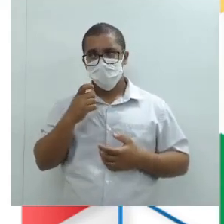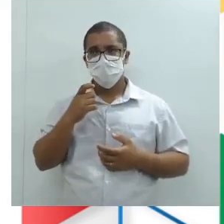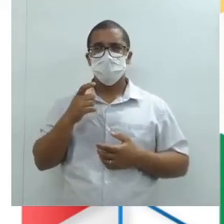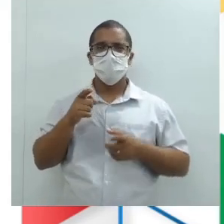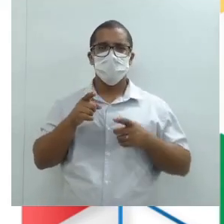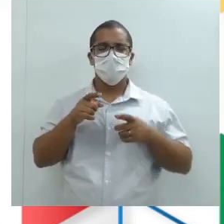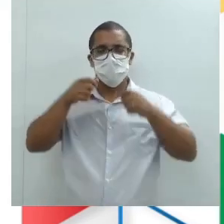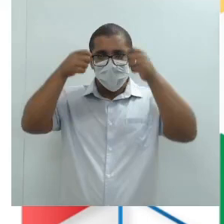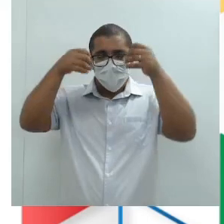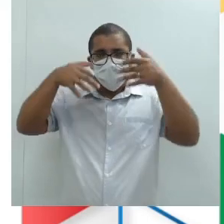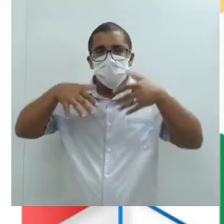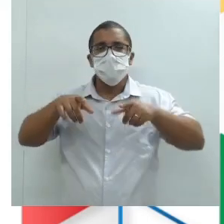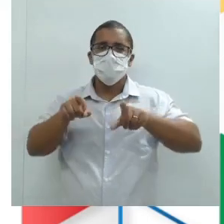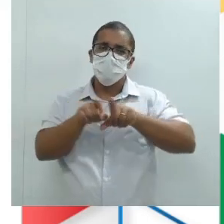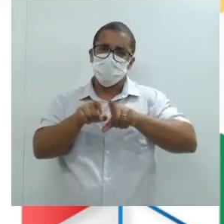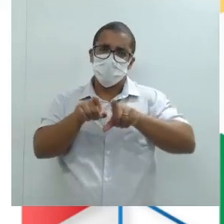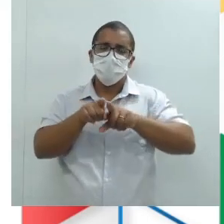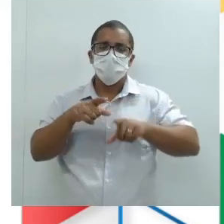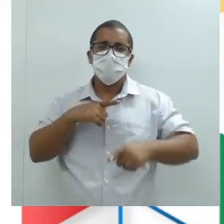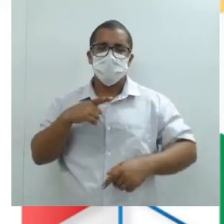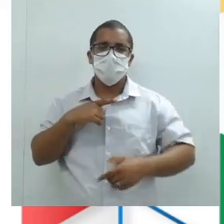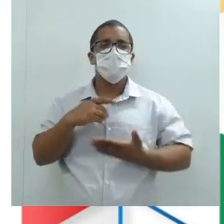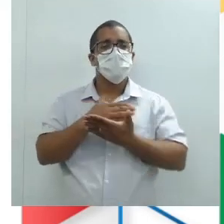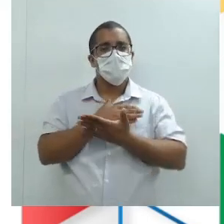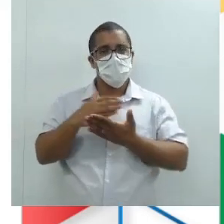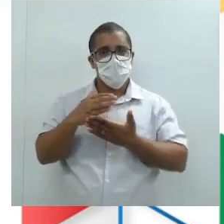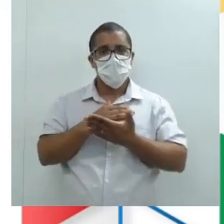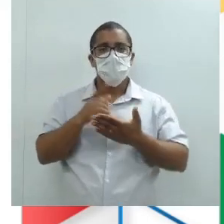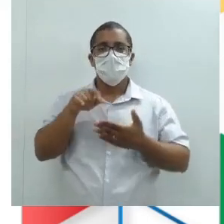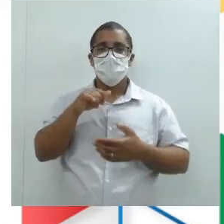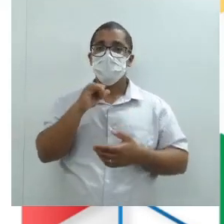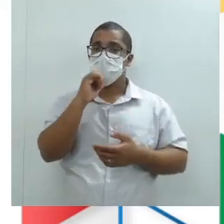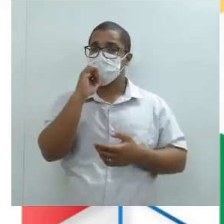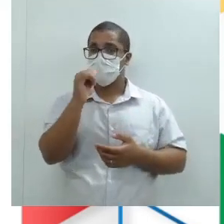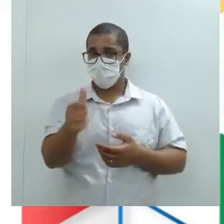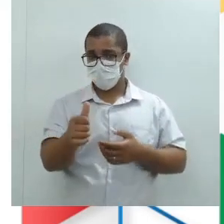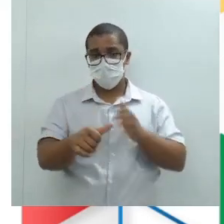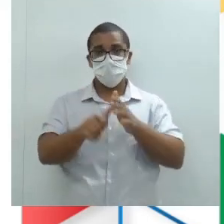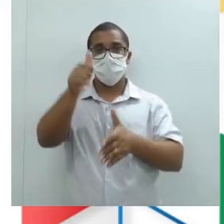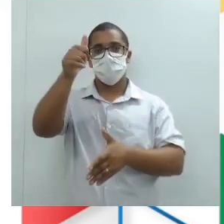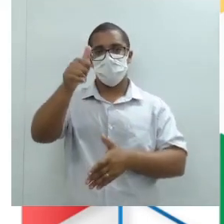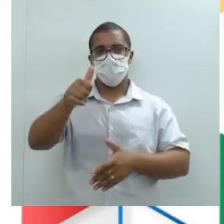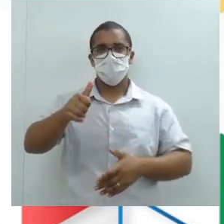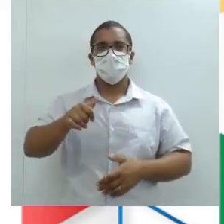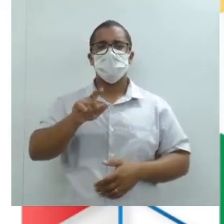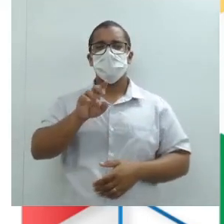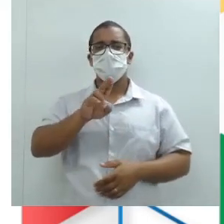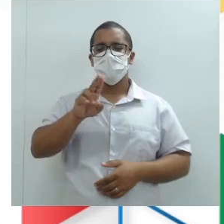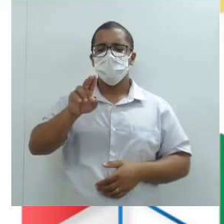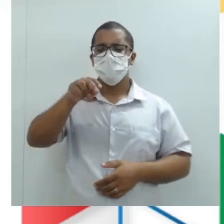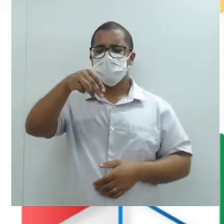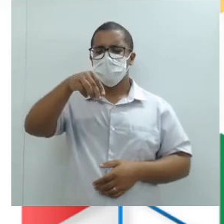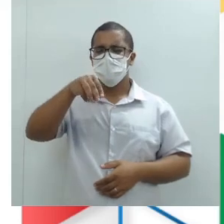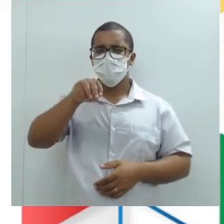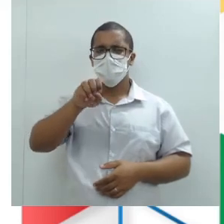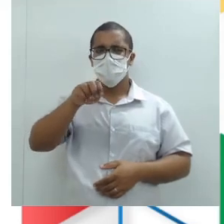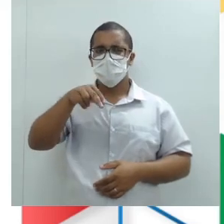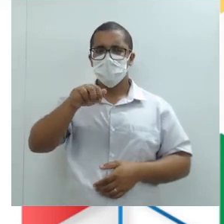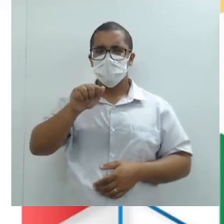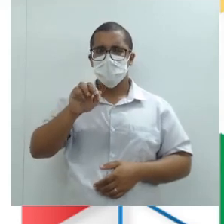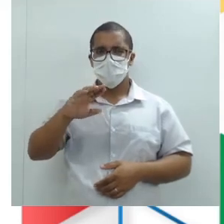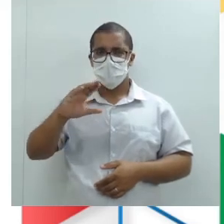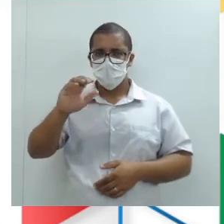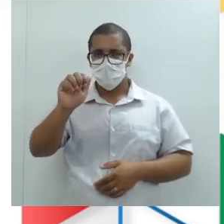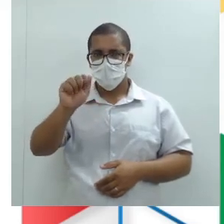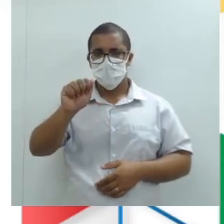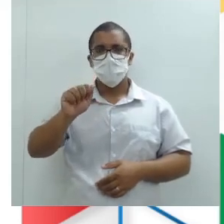suor e tem, lógico, a ocorrência da primeira menstruação, que a gente chama de menarca. A